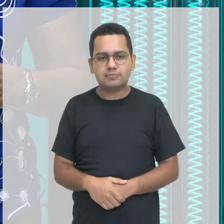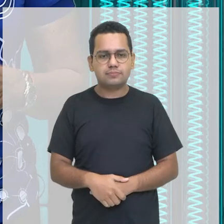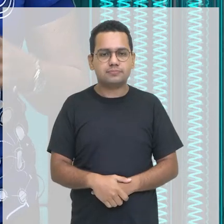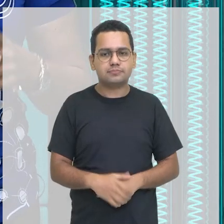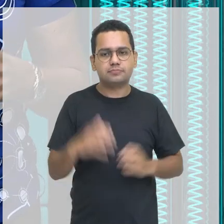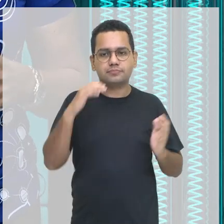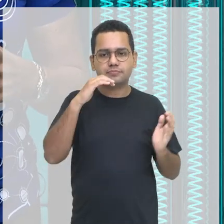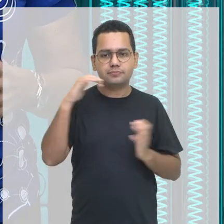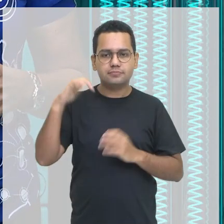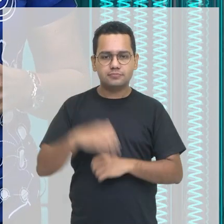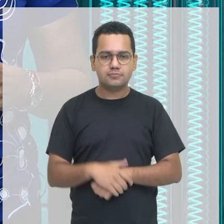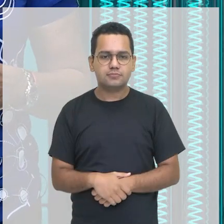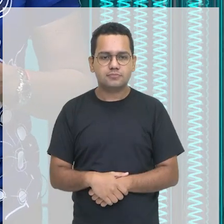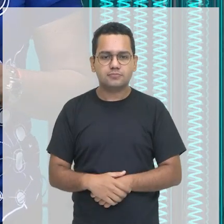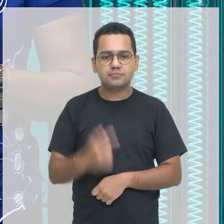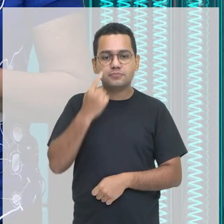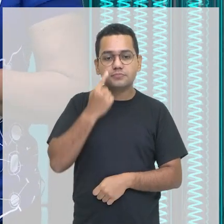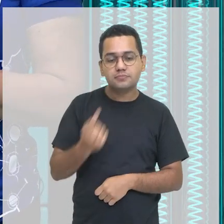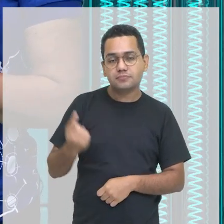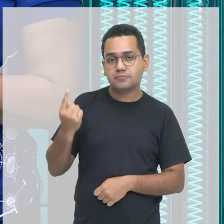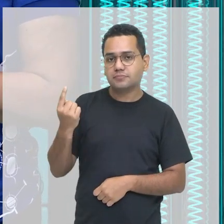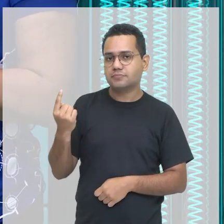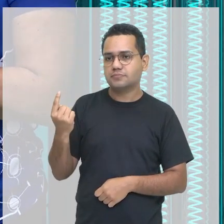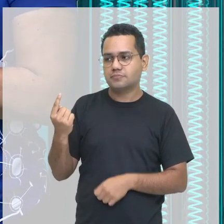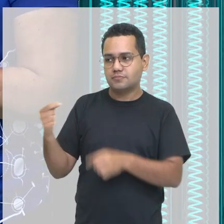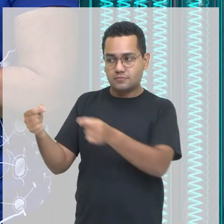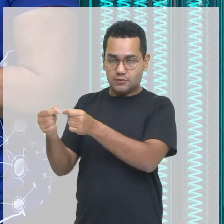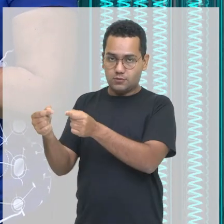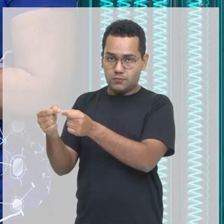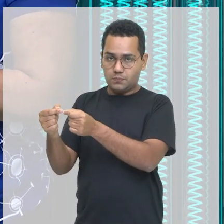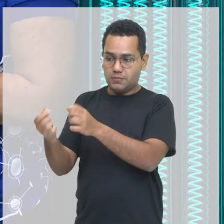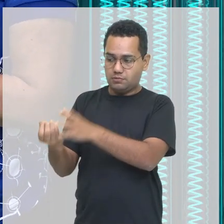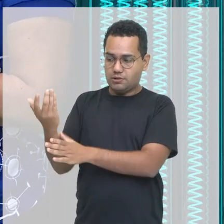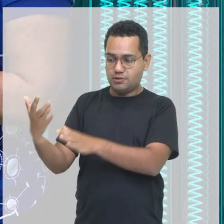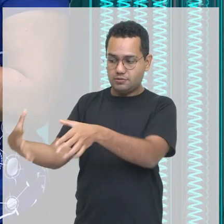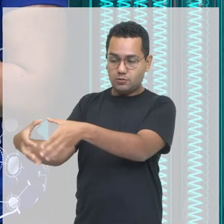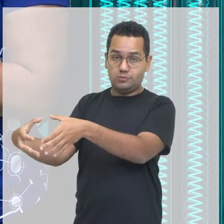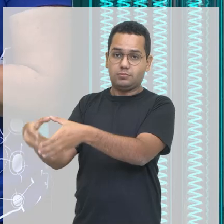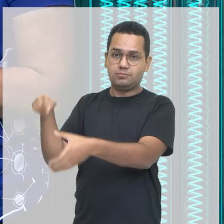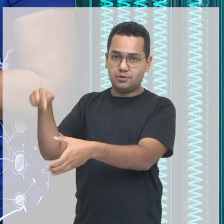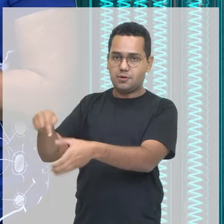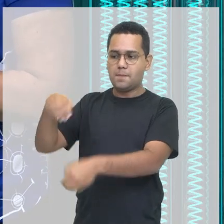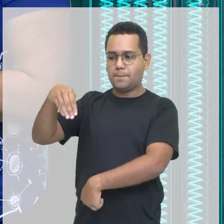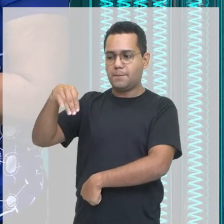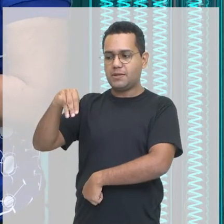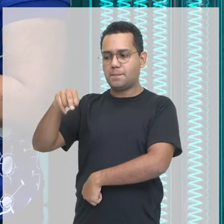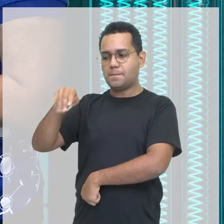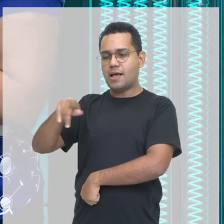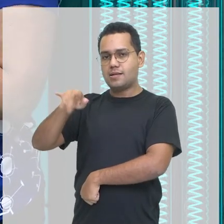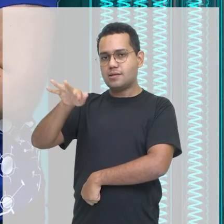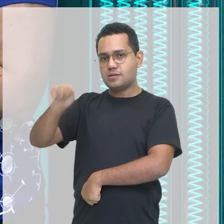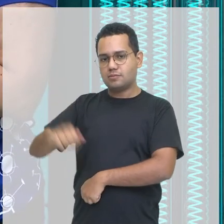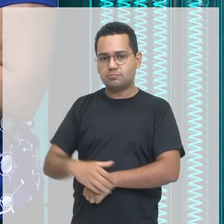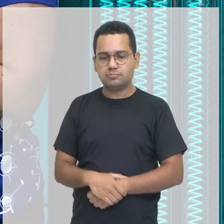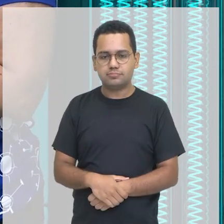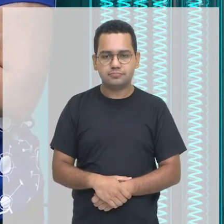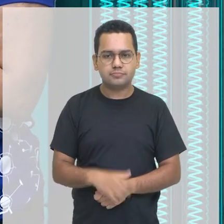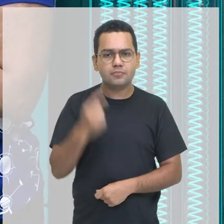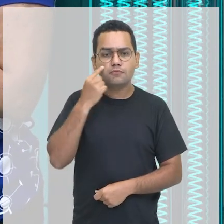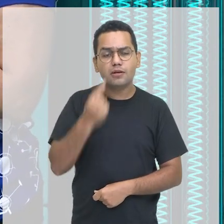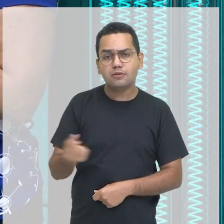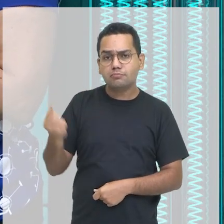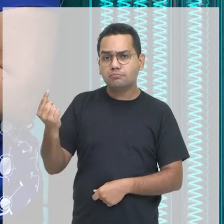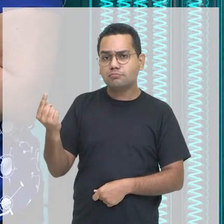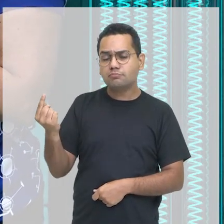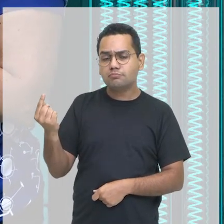se baseou no minimalismo. Aqui nós temos, como vocês podem ver, uma obra que o artista utilizou só linhas, olha